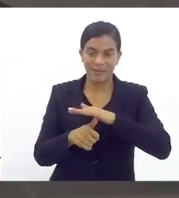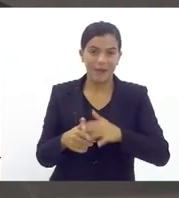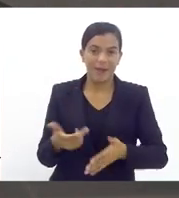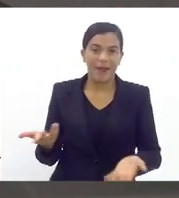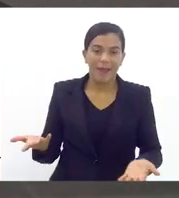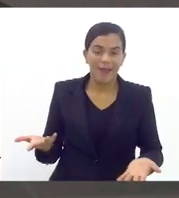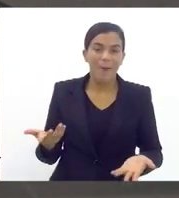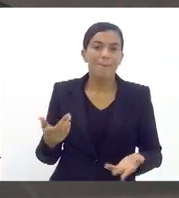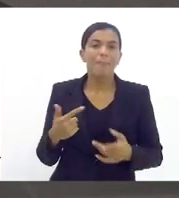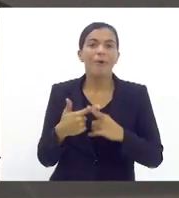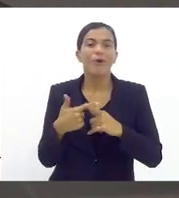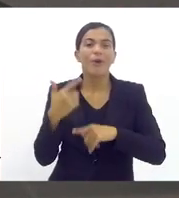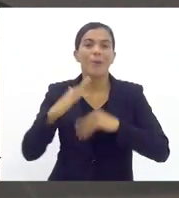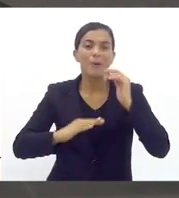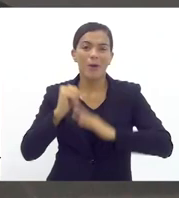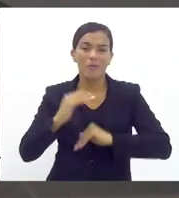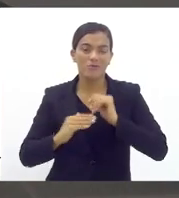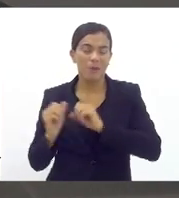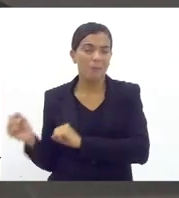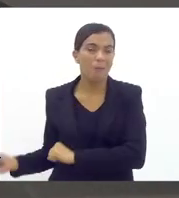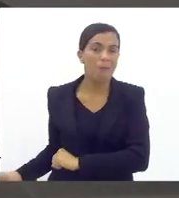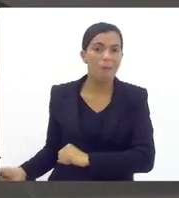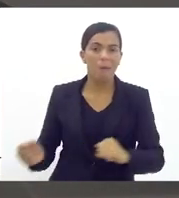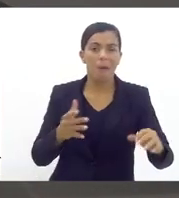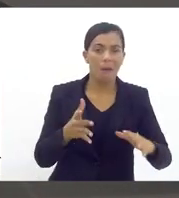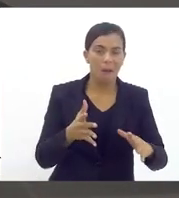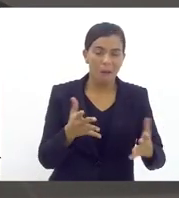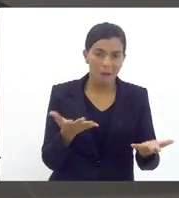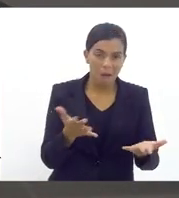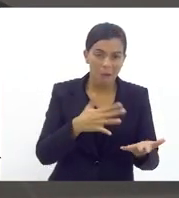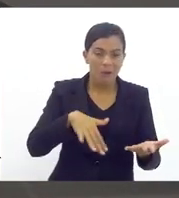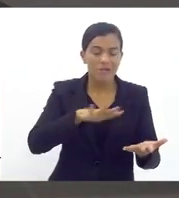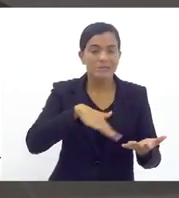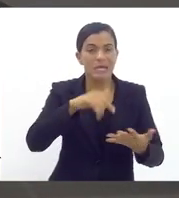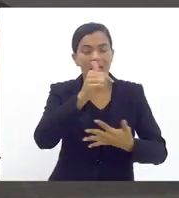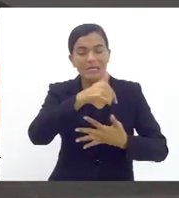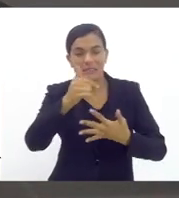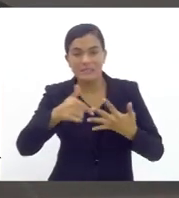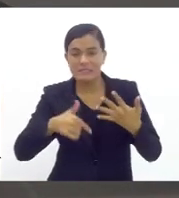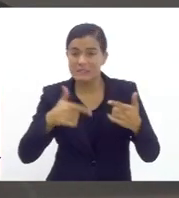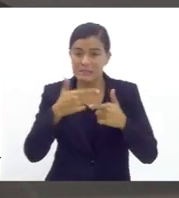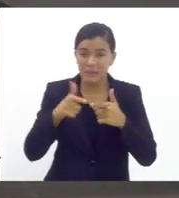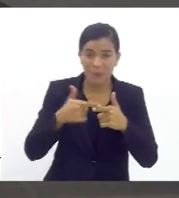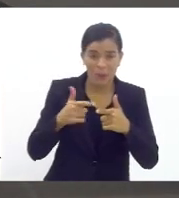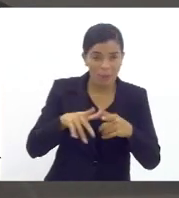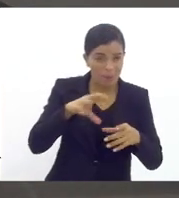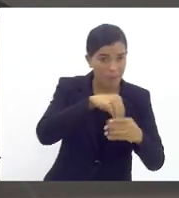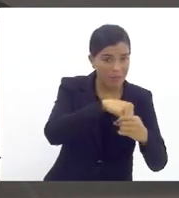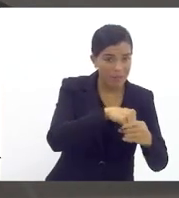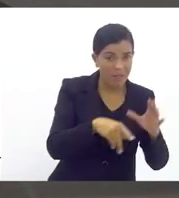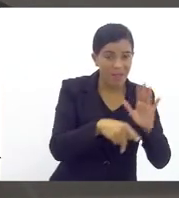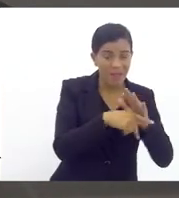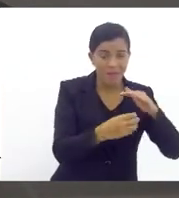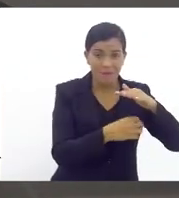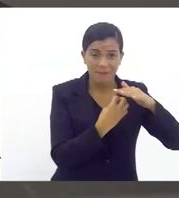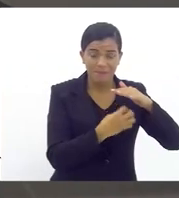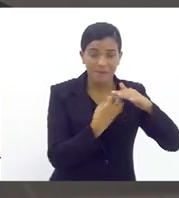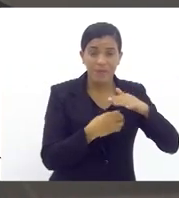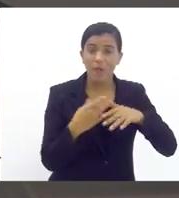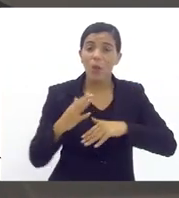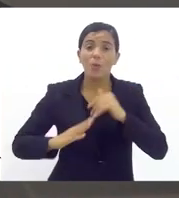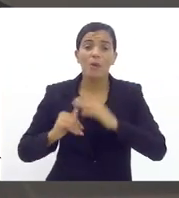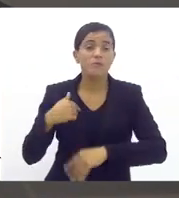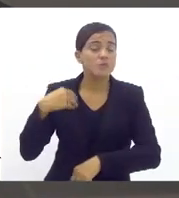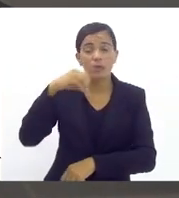acontecer de jogar um profissional lá no meio com uma série de problemas internos que a empresa não cuida, deixa aquele profissional